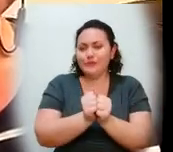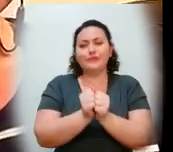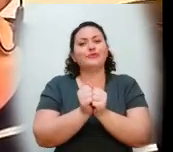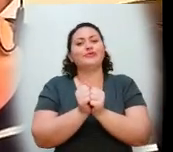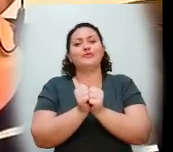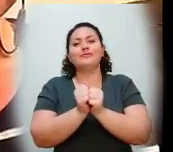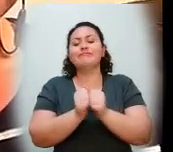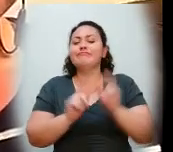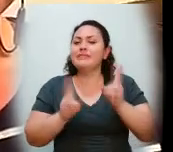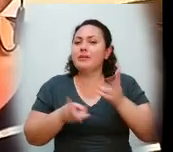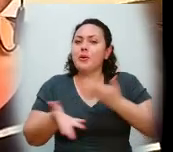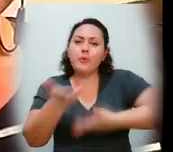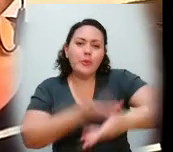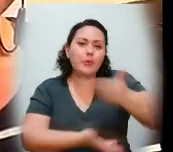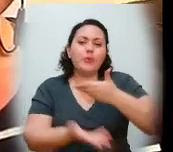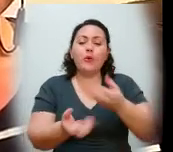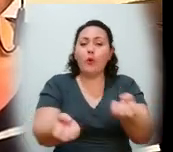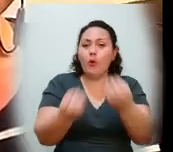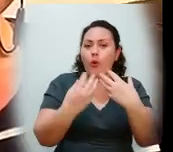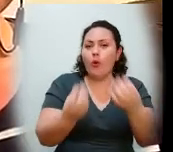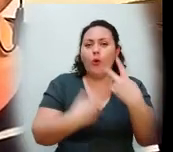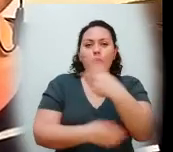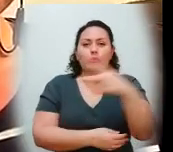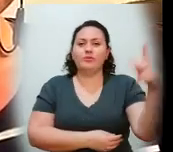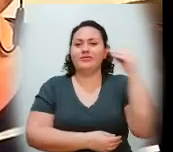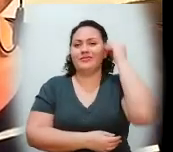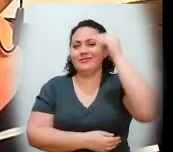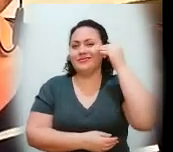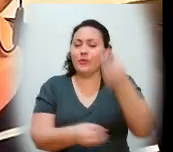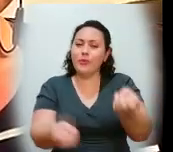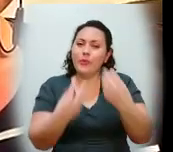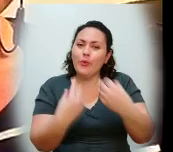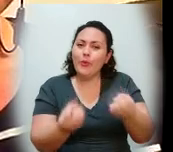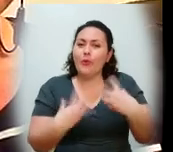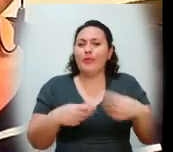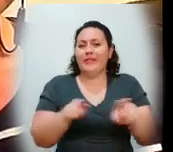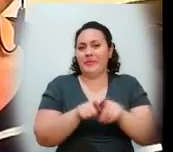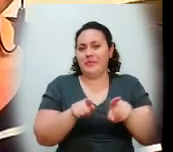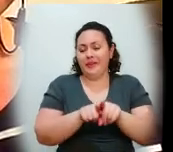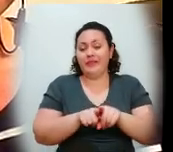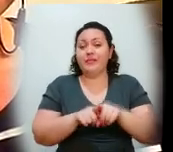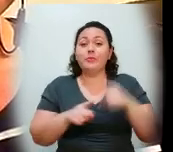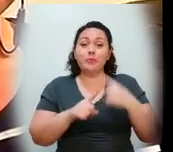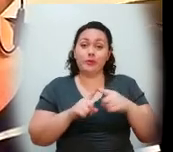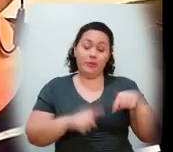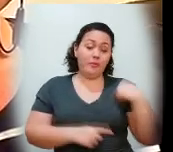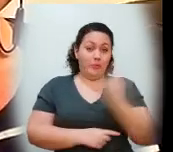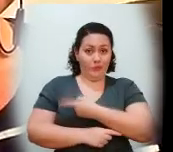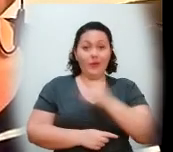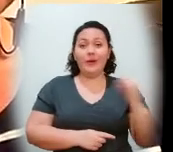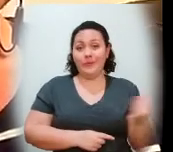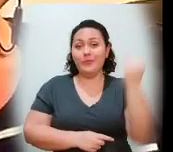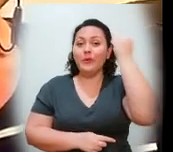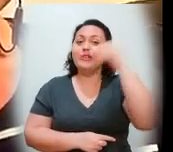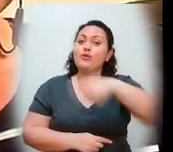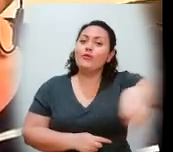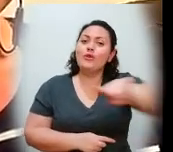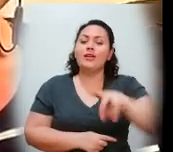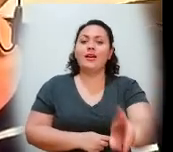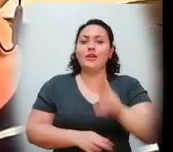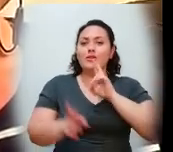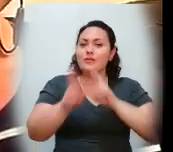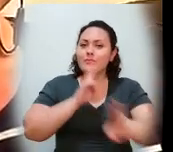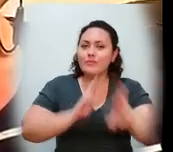também as experiências de vocês, porque para nós é bem importante esses retornos que vocês nos dão, quando a gente faz